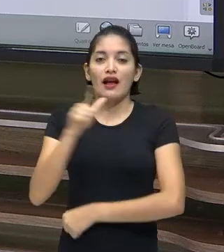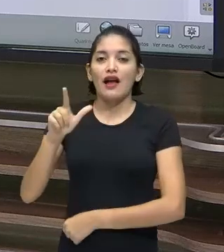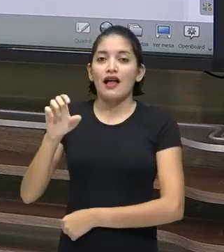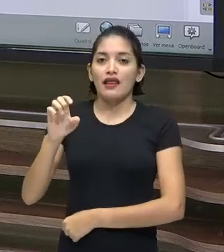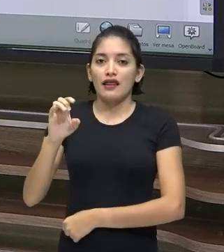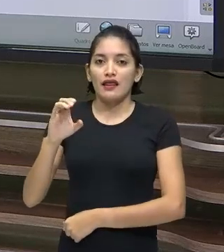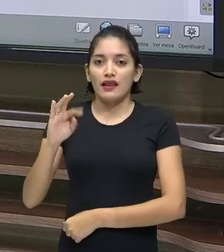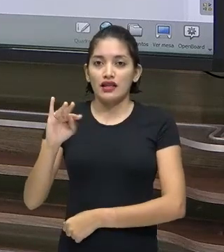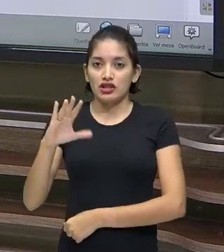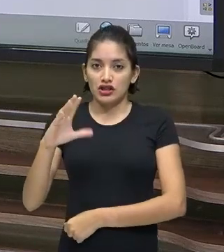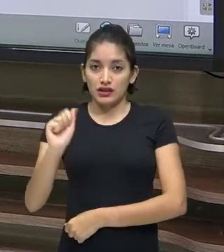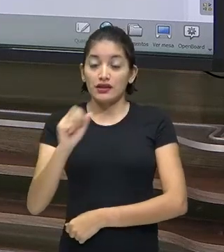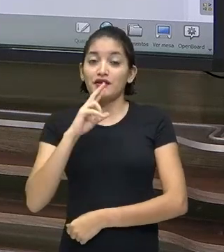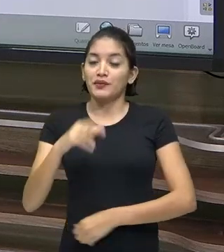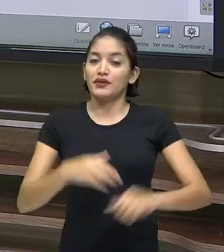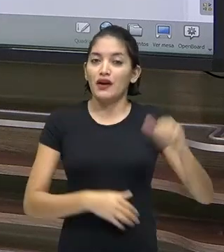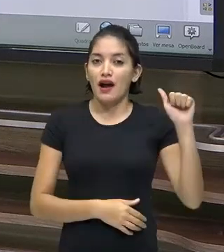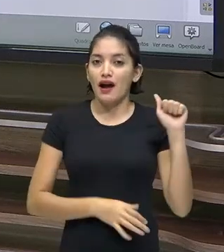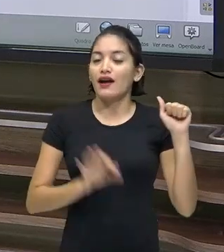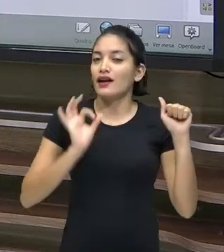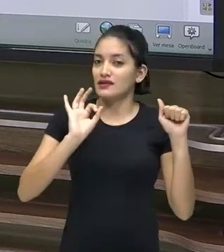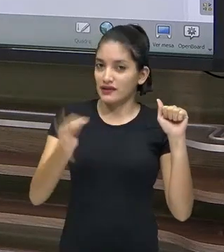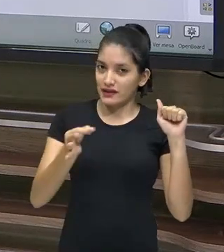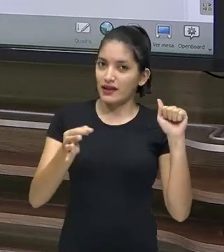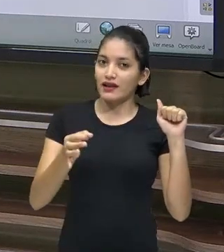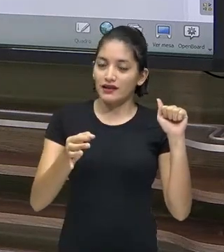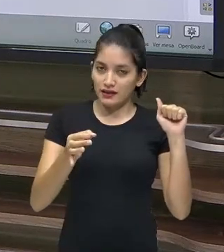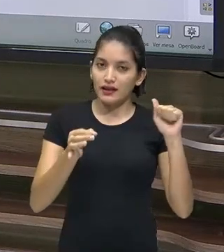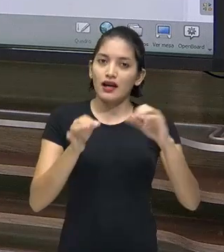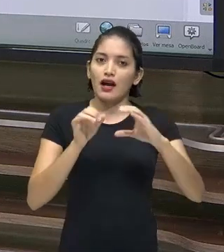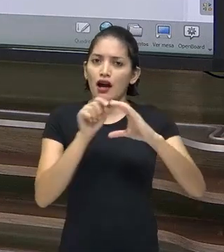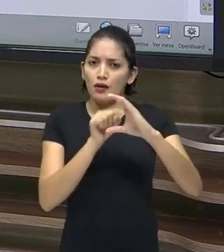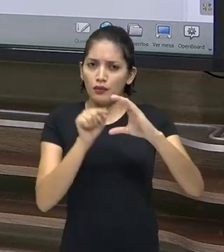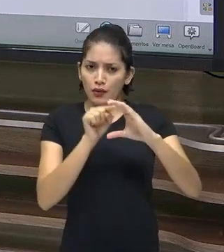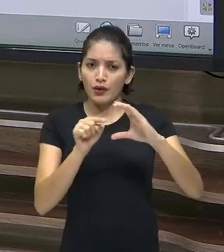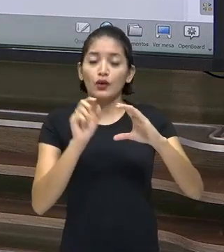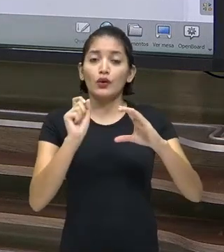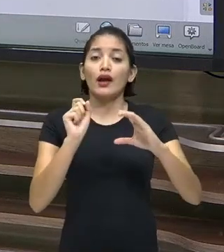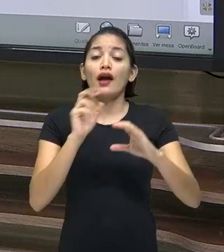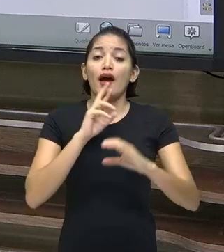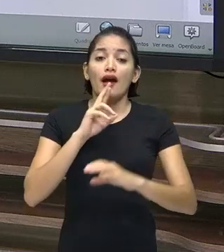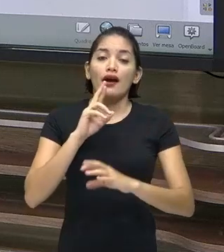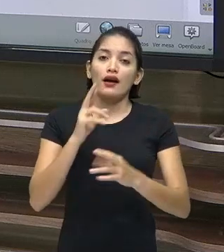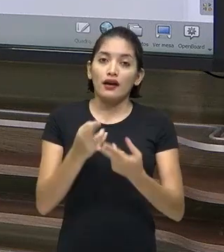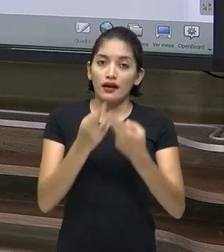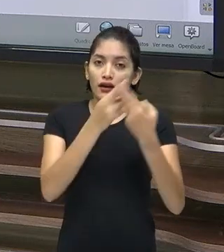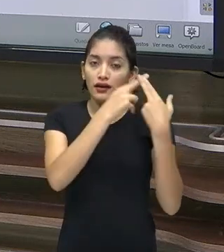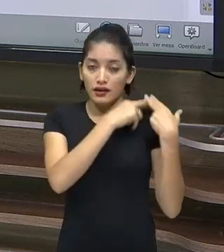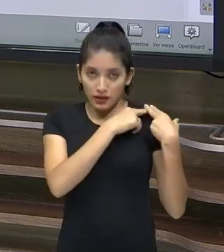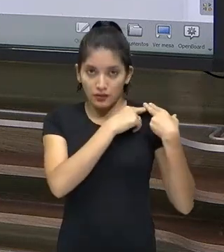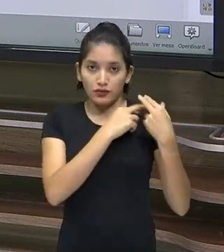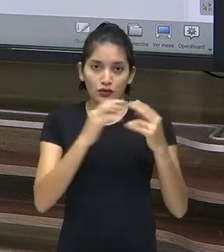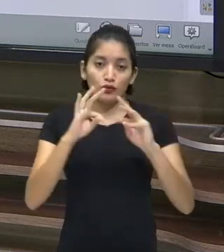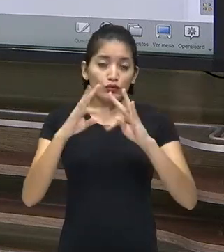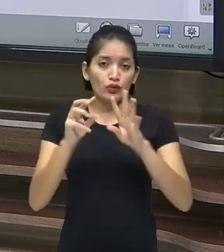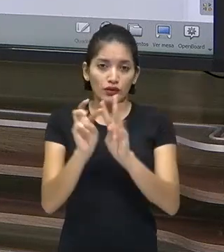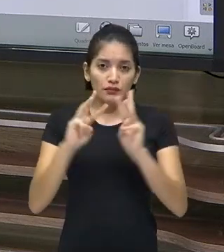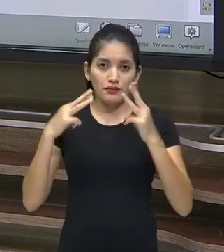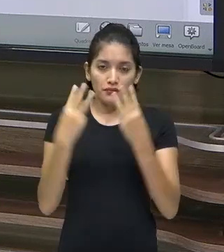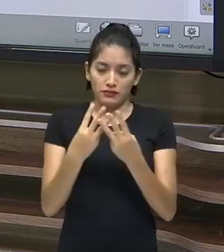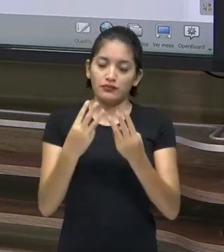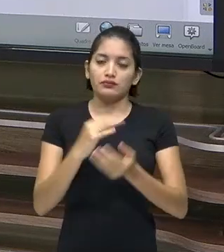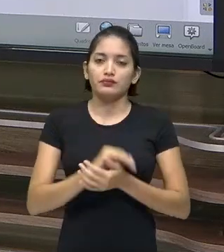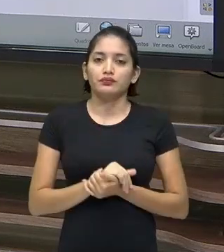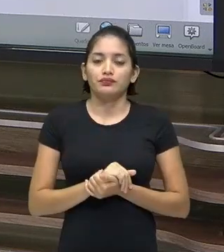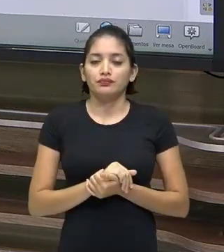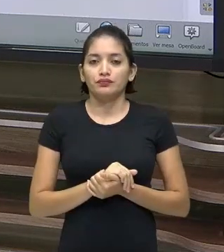a alternativa A é a correta, que ela fala aí dessa região central, que é responsável praticamente por toda a massa de um átomo.